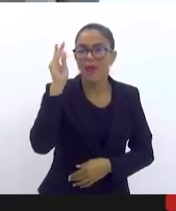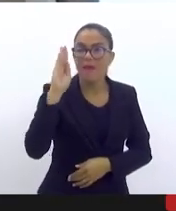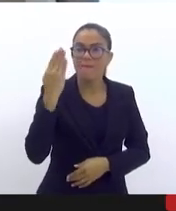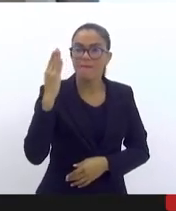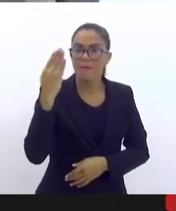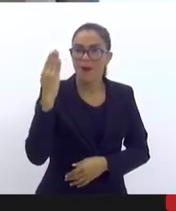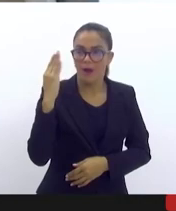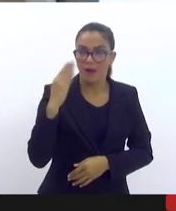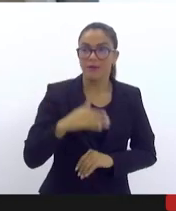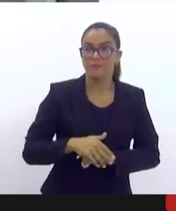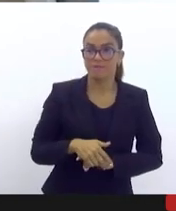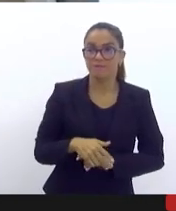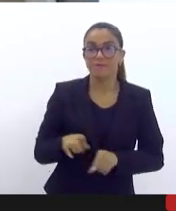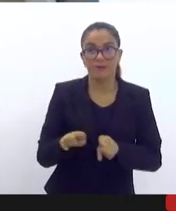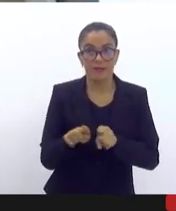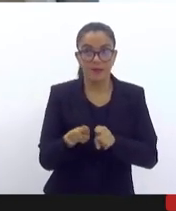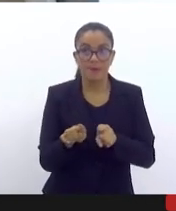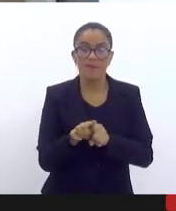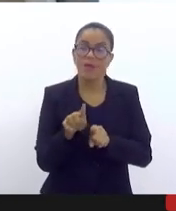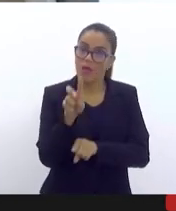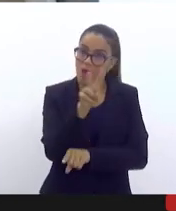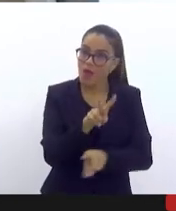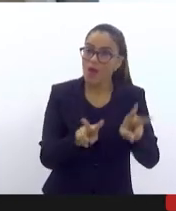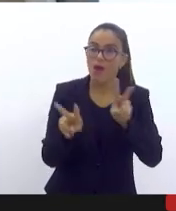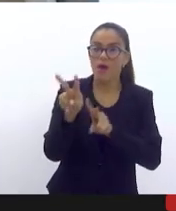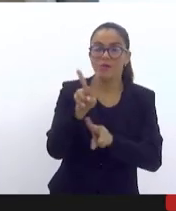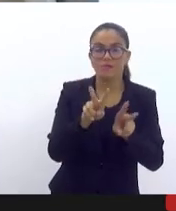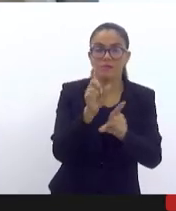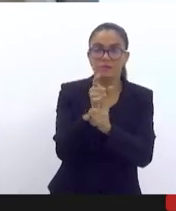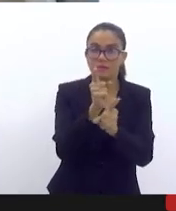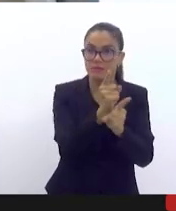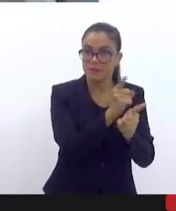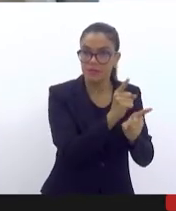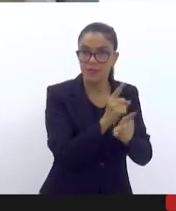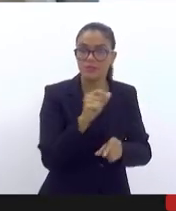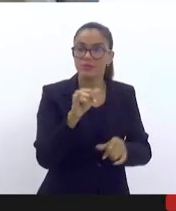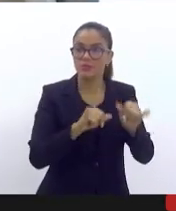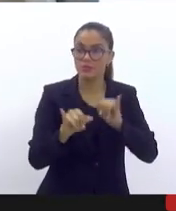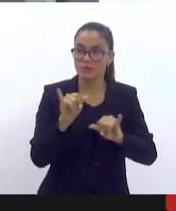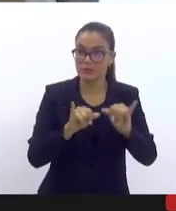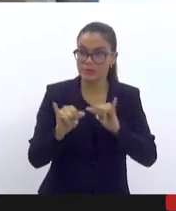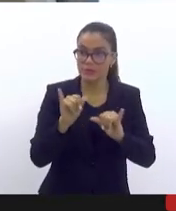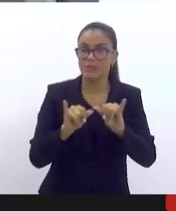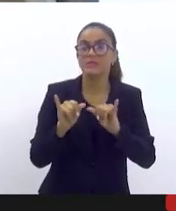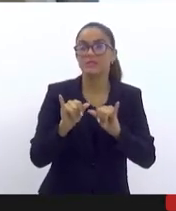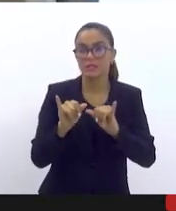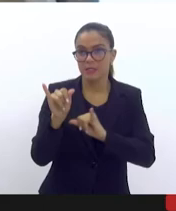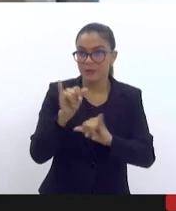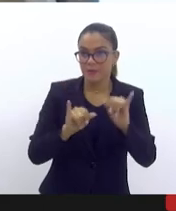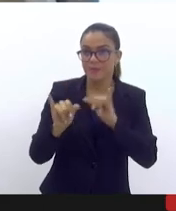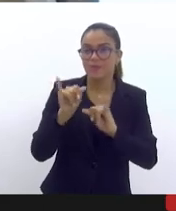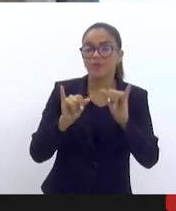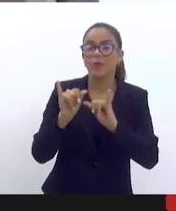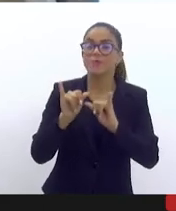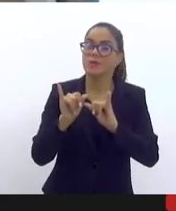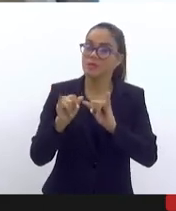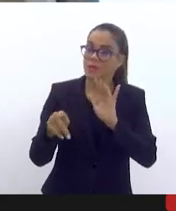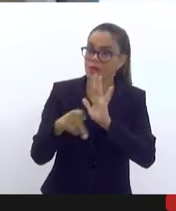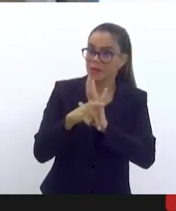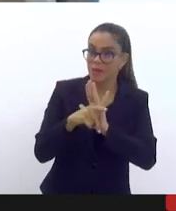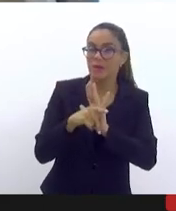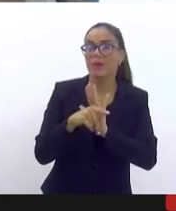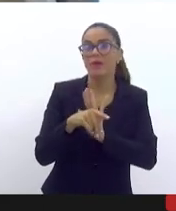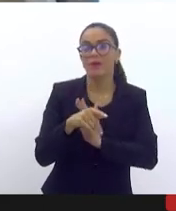humor isso também tem sido observado com maior intensidade nessa substâncias a substância sintéticas que são